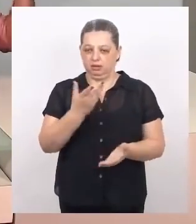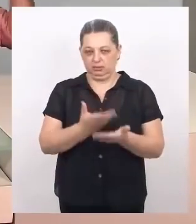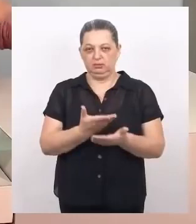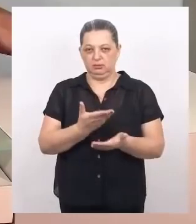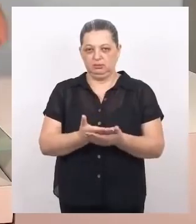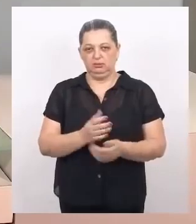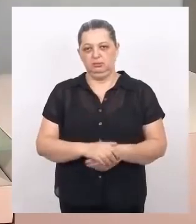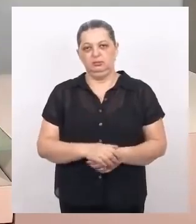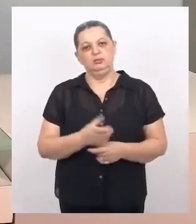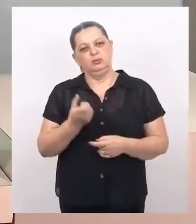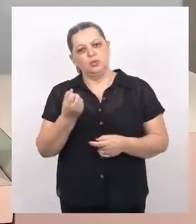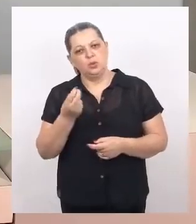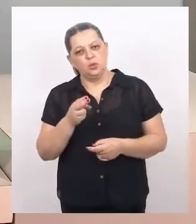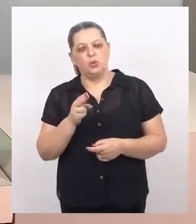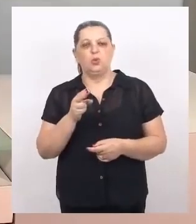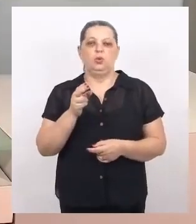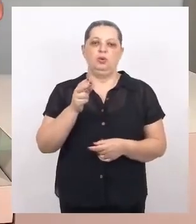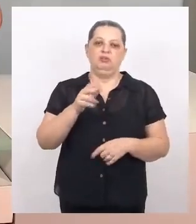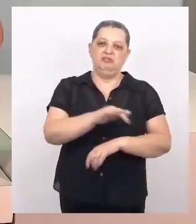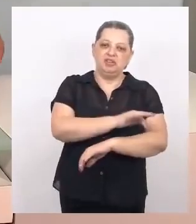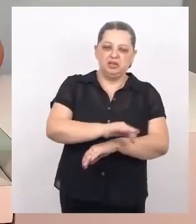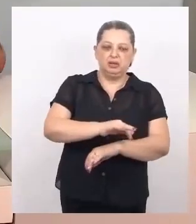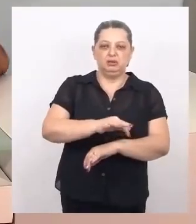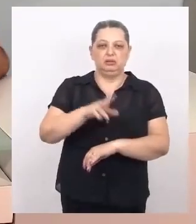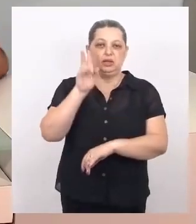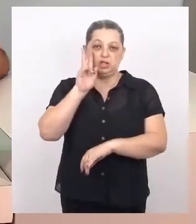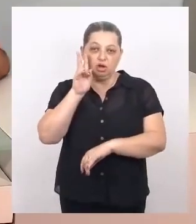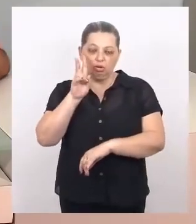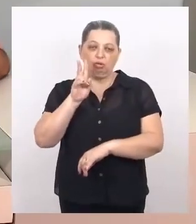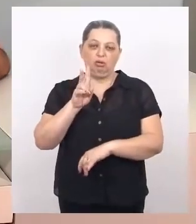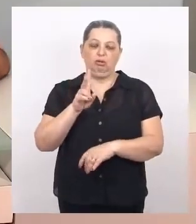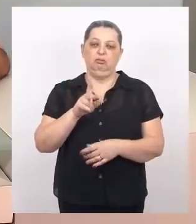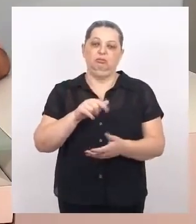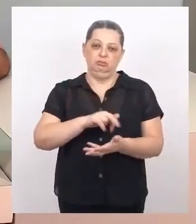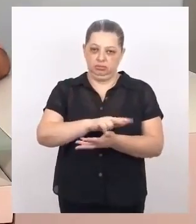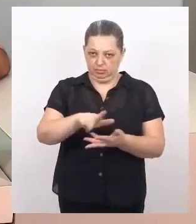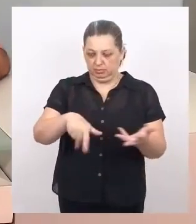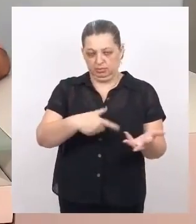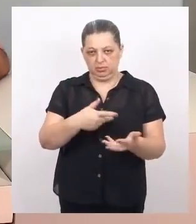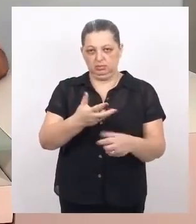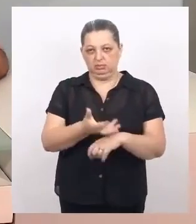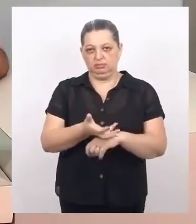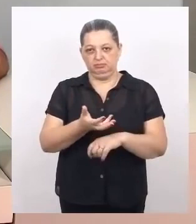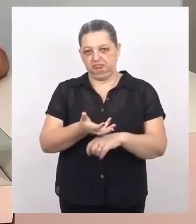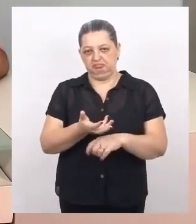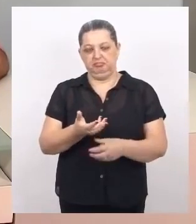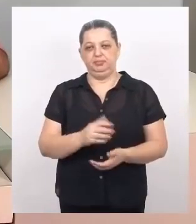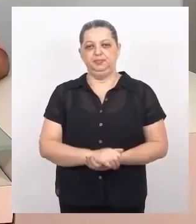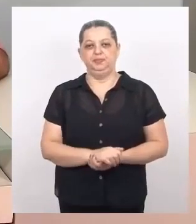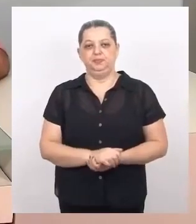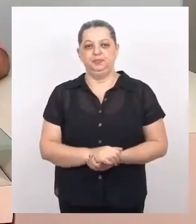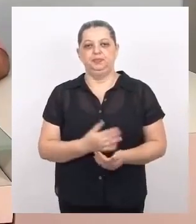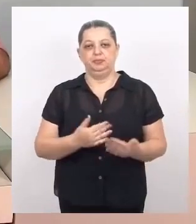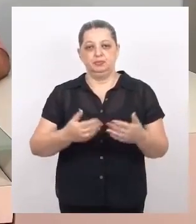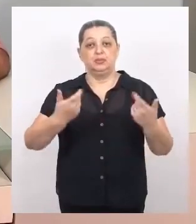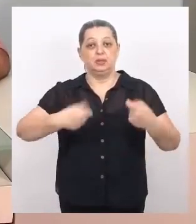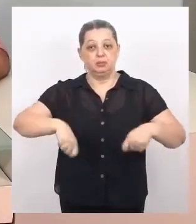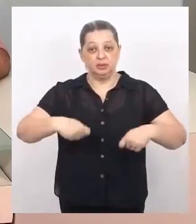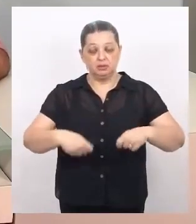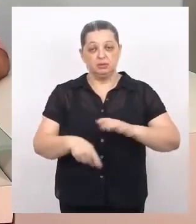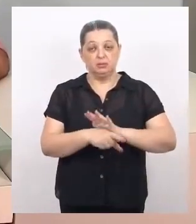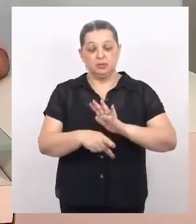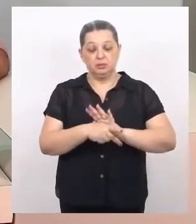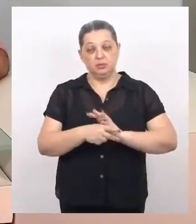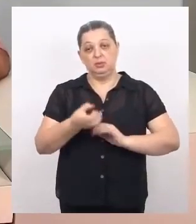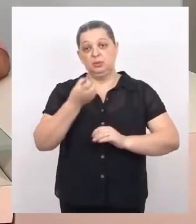de história, ou de física, ou de química, né? Estou pegando aqui uma matéria, um componente qualquer. Então, dê uma boa aula do seu